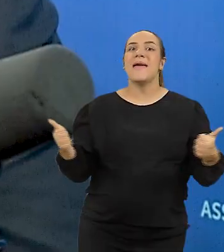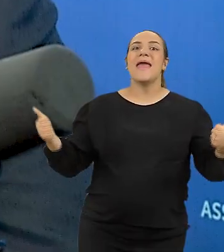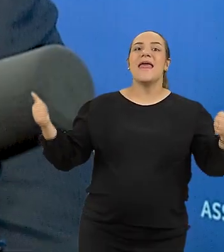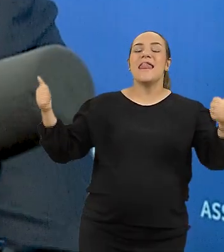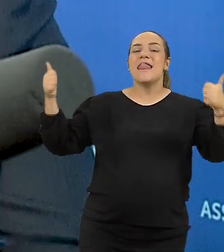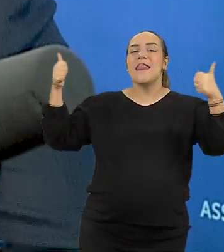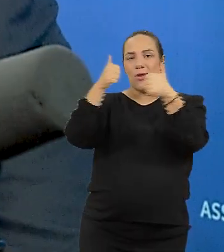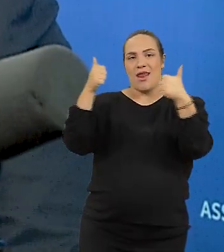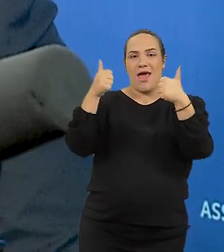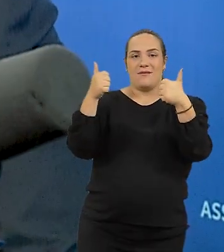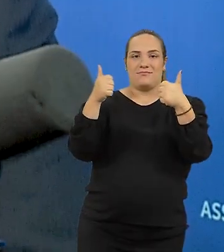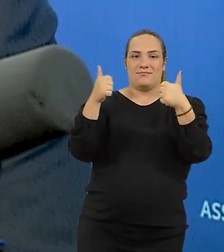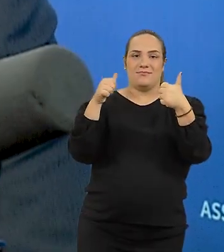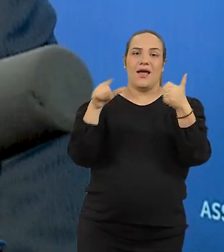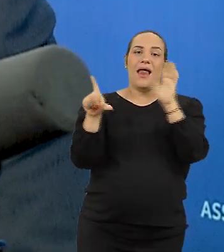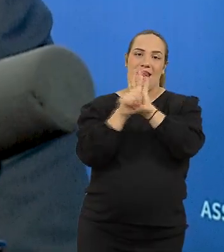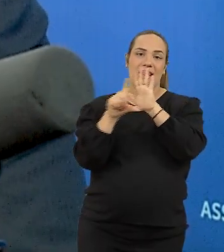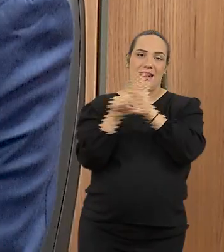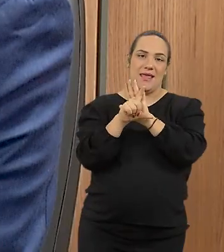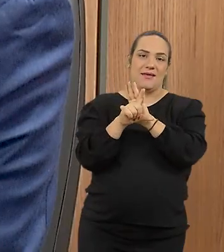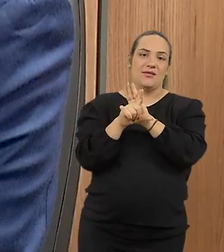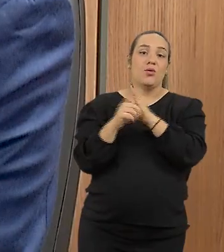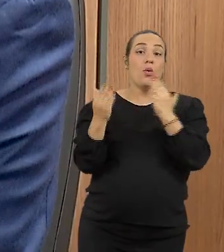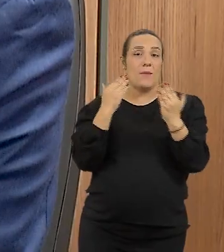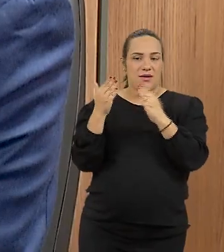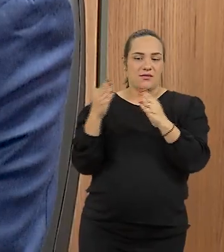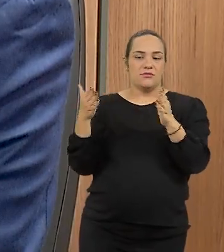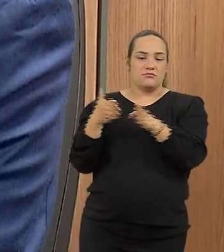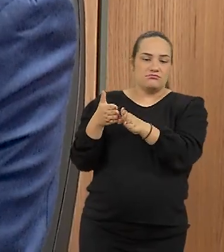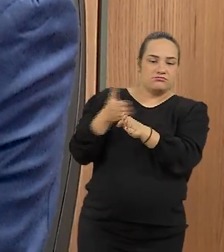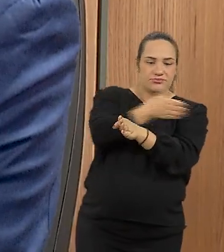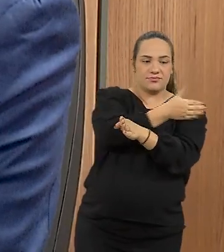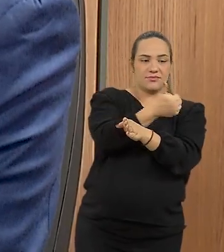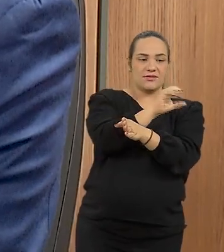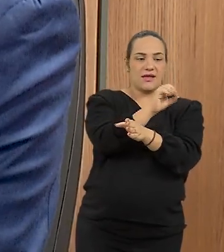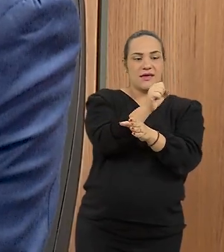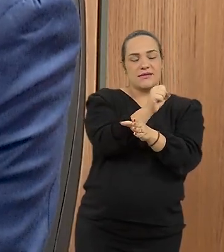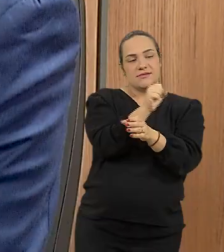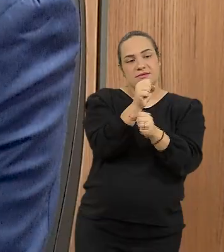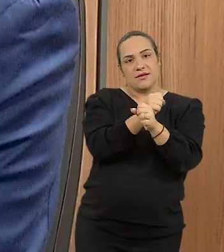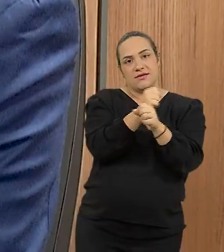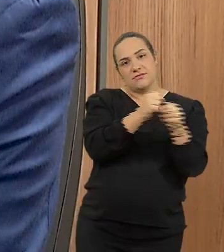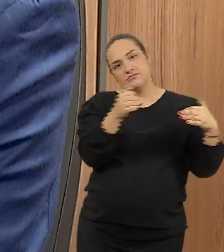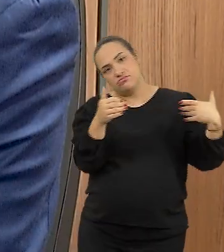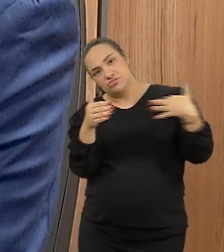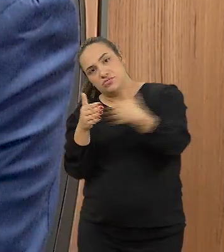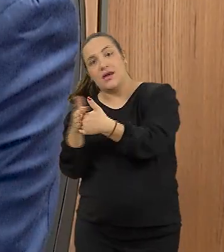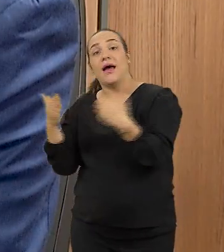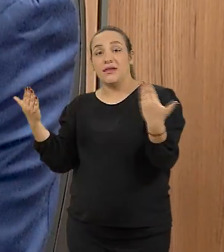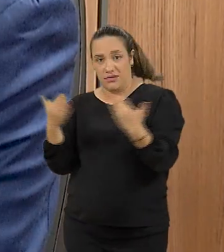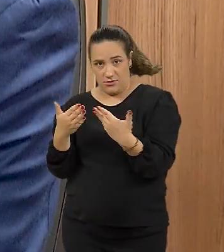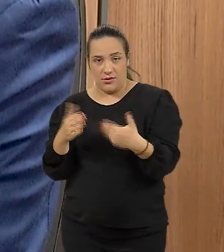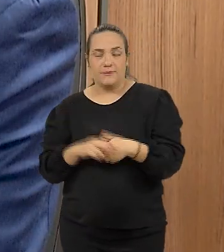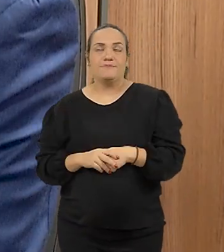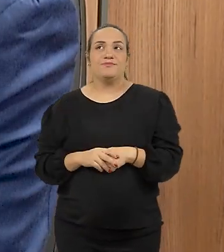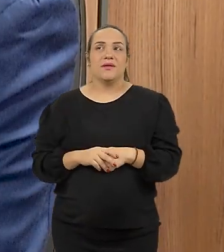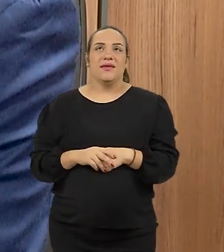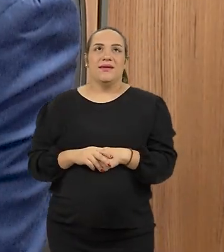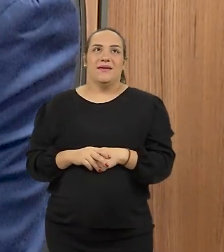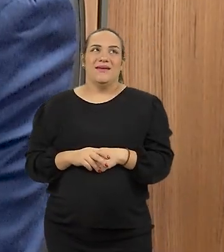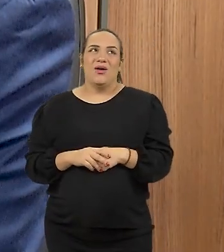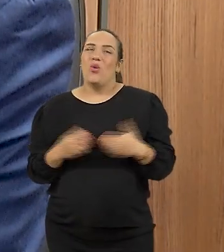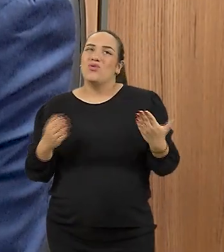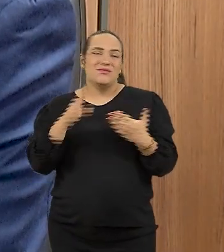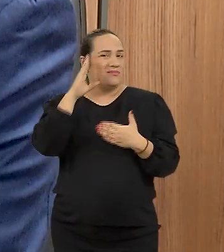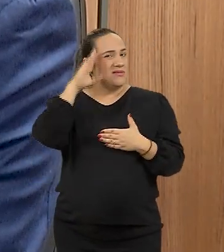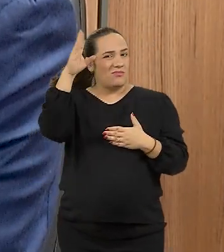melhora pontual necessária nesse momento de 10 anos de vigência? O que hoje preocupa o judiciário é a quantidade